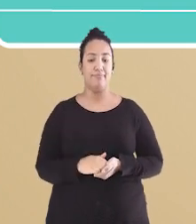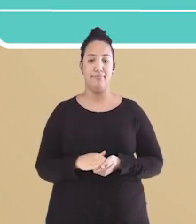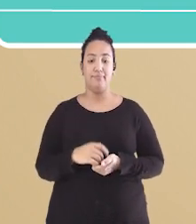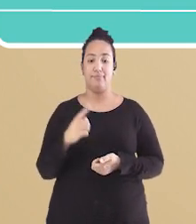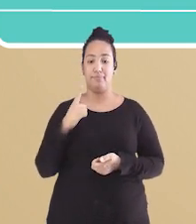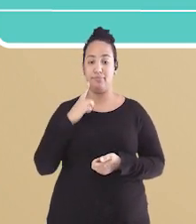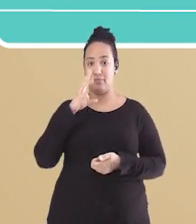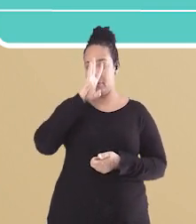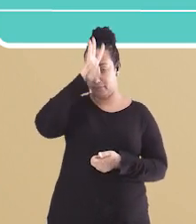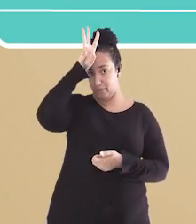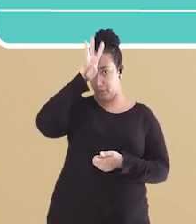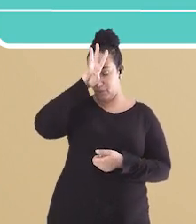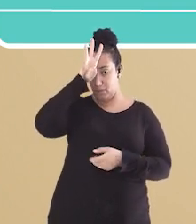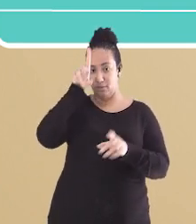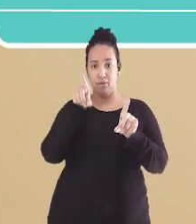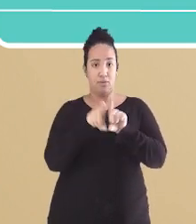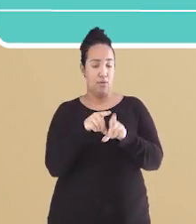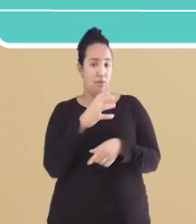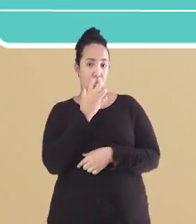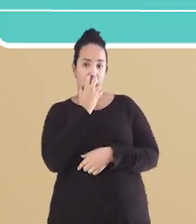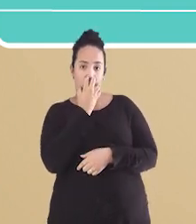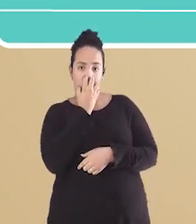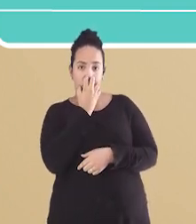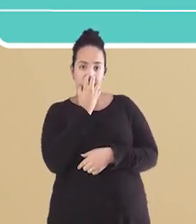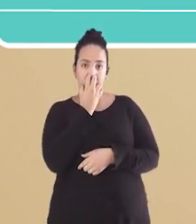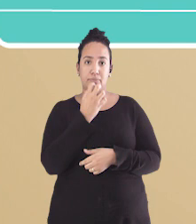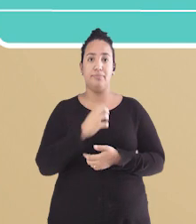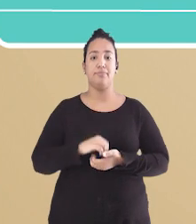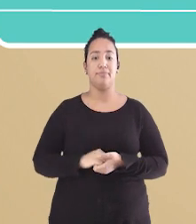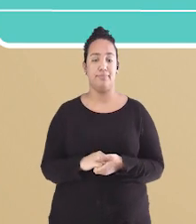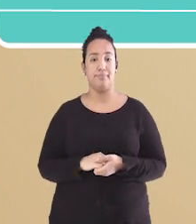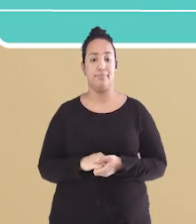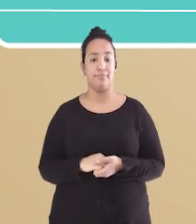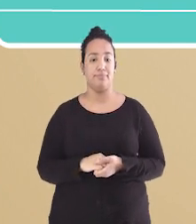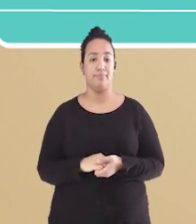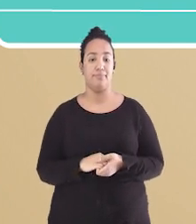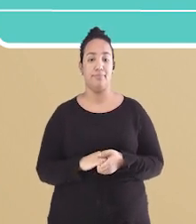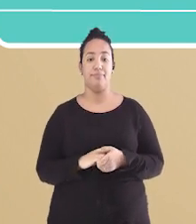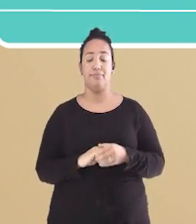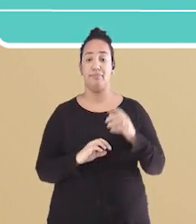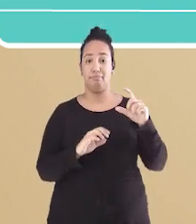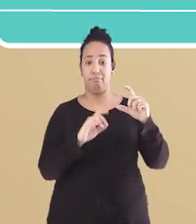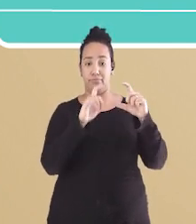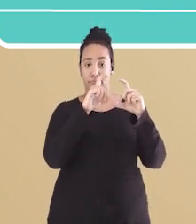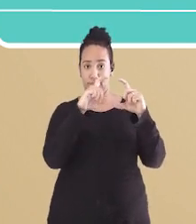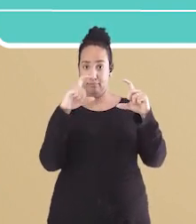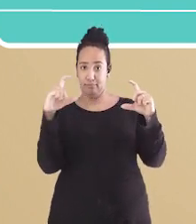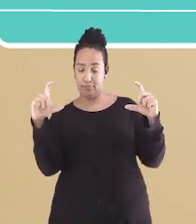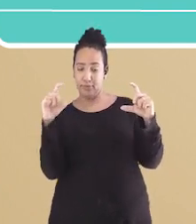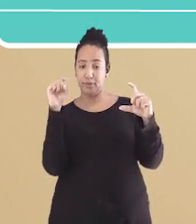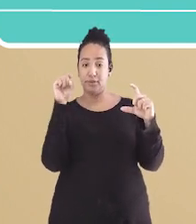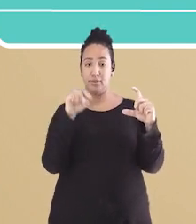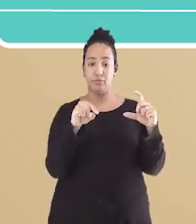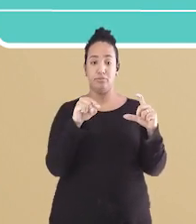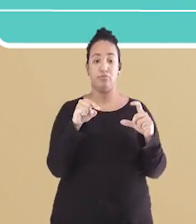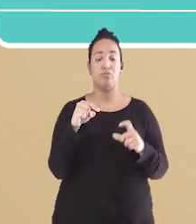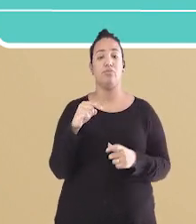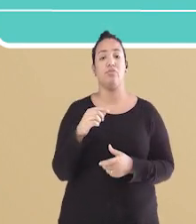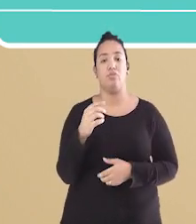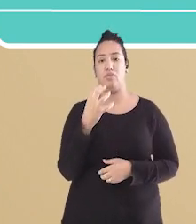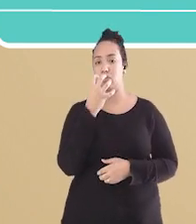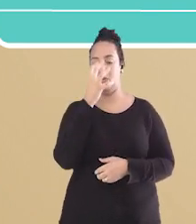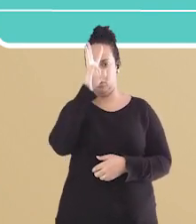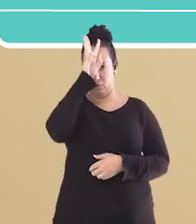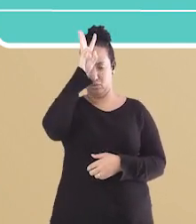que aparece o Cebolinha com o seu cachorro Floquinho. No primeiro quadrinho, Cebolinha vem com seu